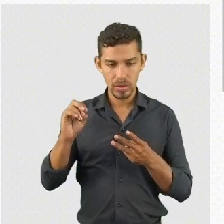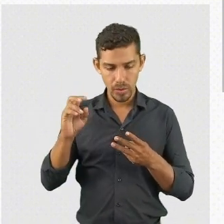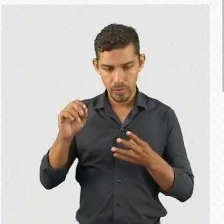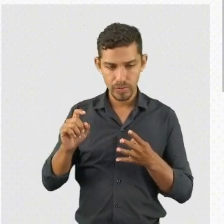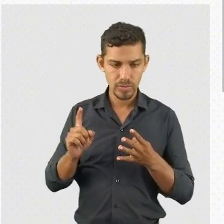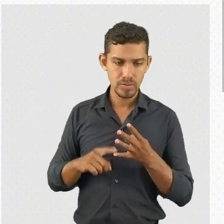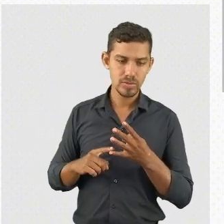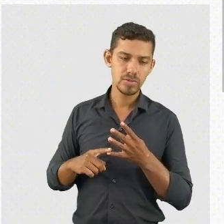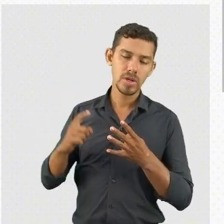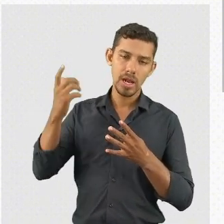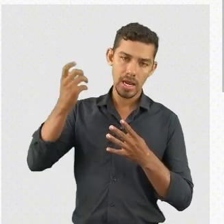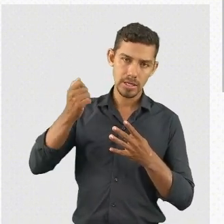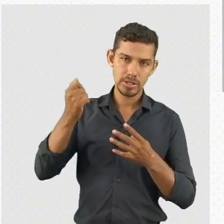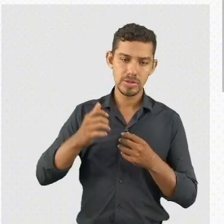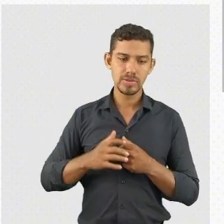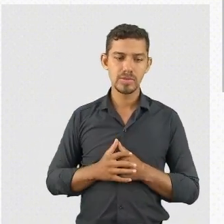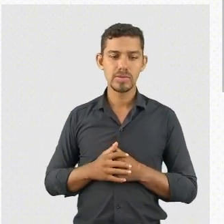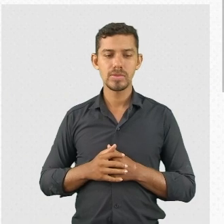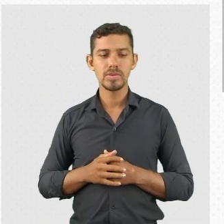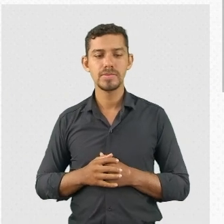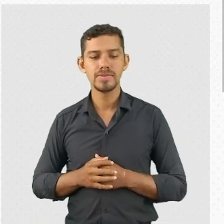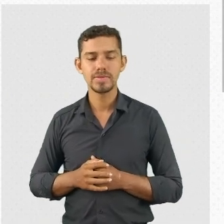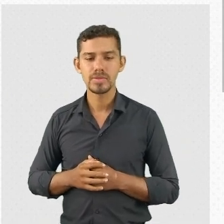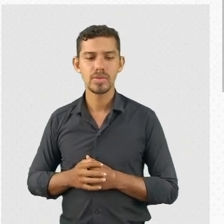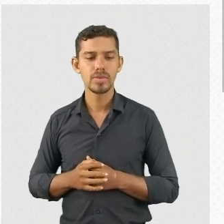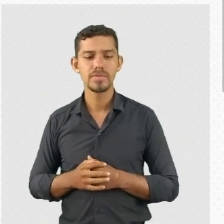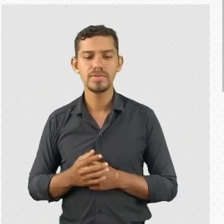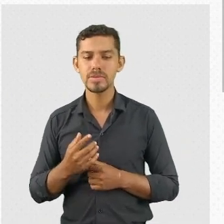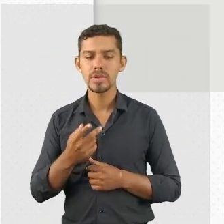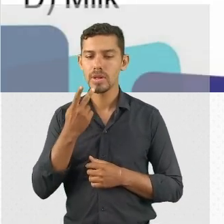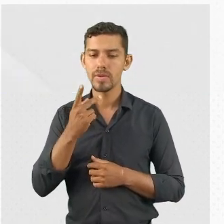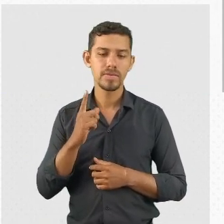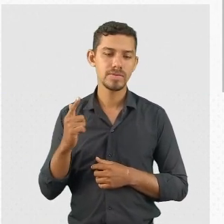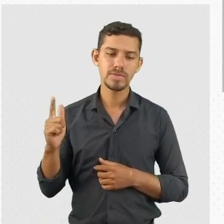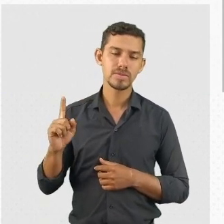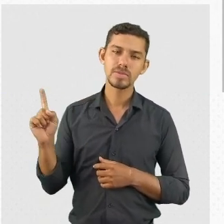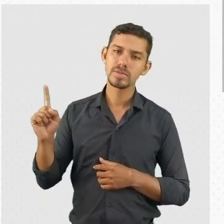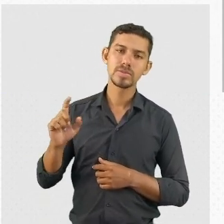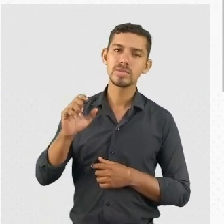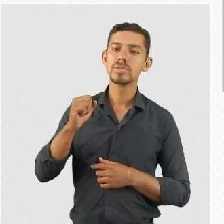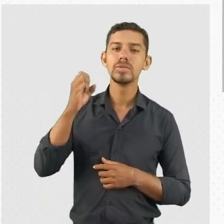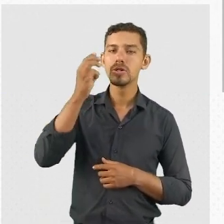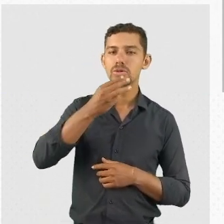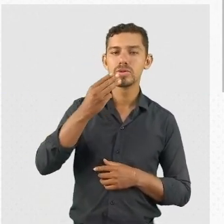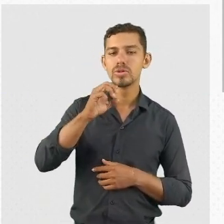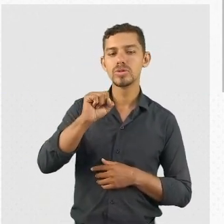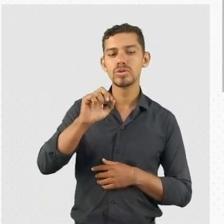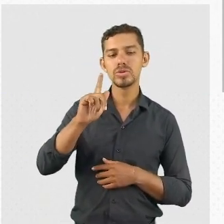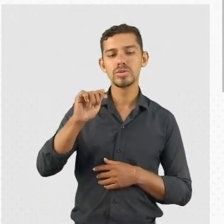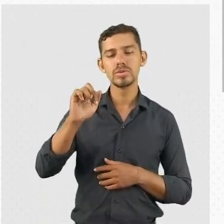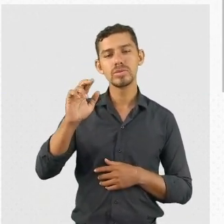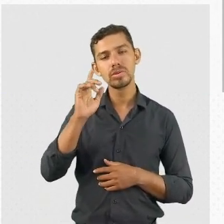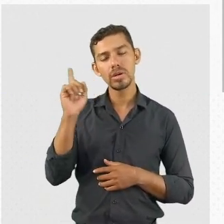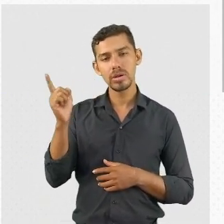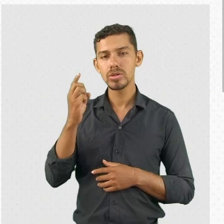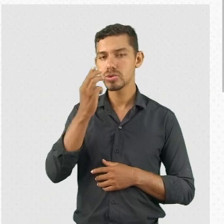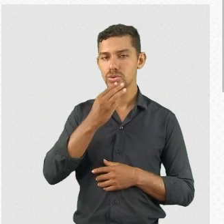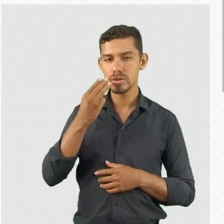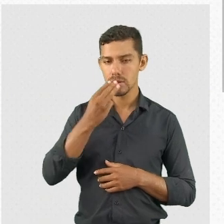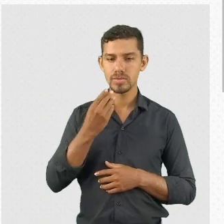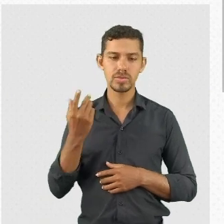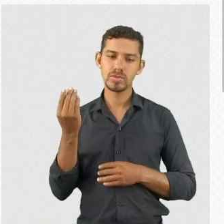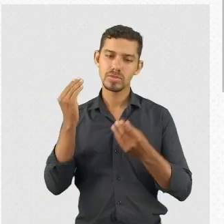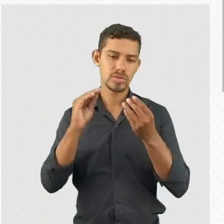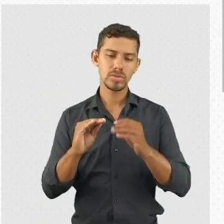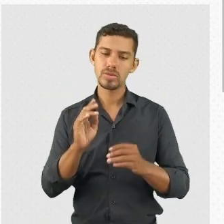ovo, milk, leite. O que não foi citado? O açúcar. É uma receita de panqueca que você